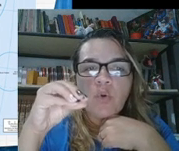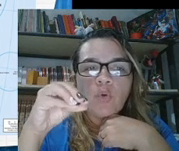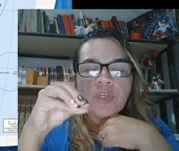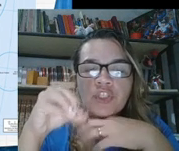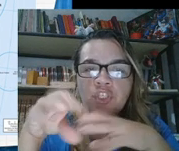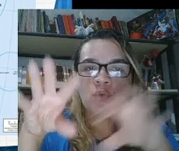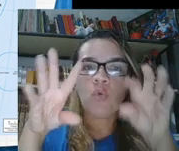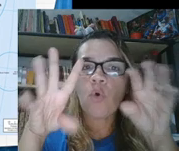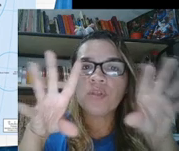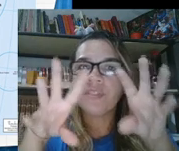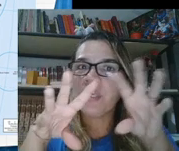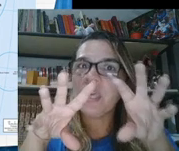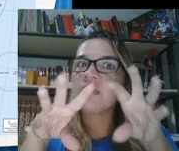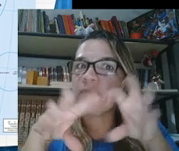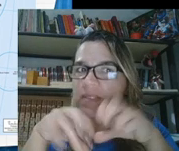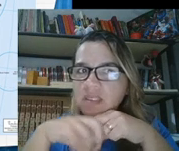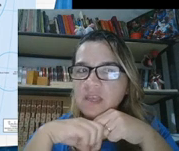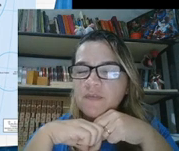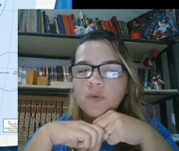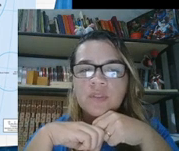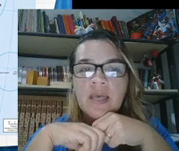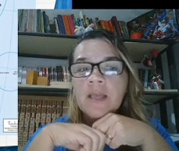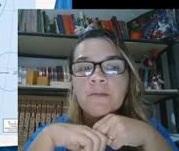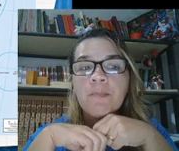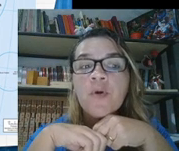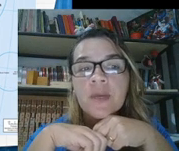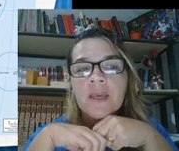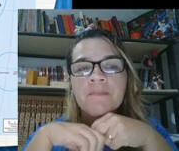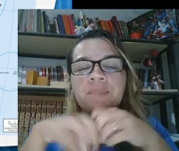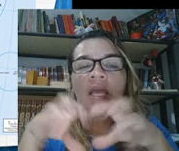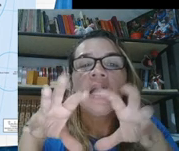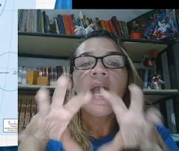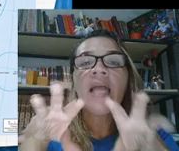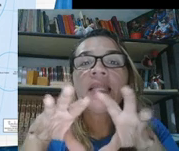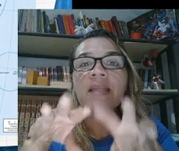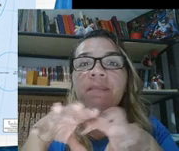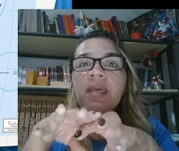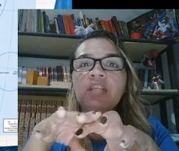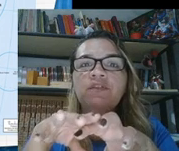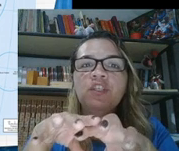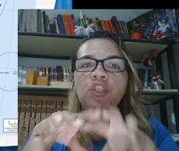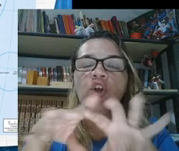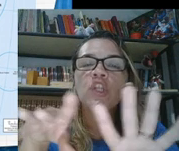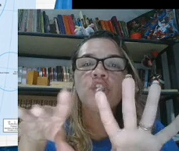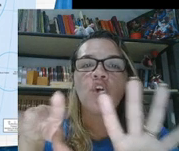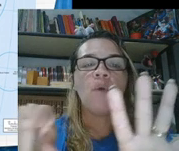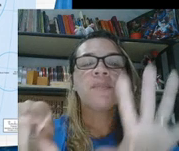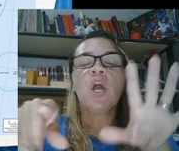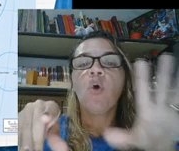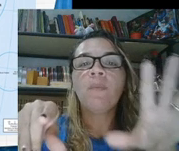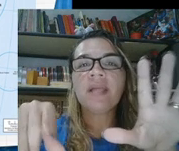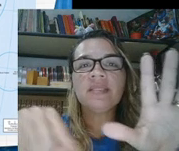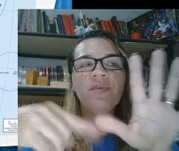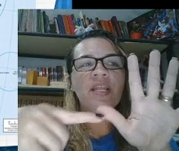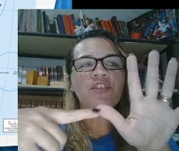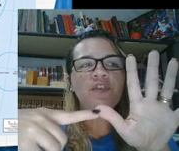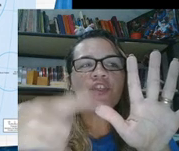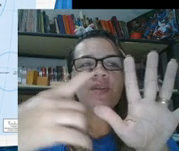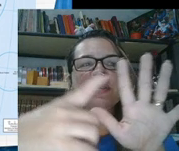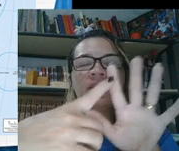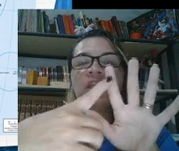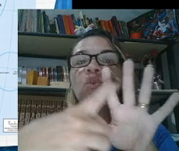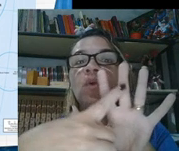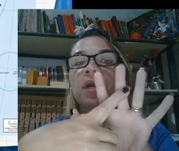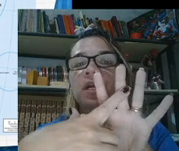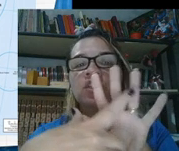mapa coloridinho, cores em específico, certo? Por quê? Ela também é dividida, olha só. O Brasil ele é dividido